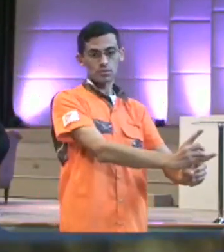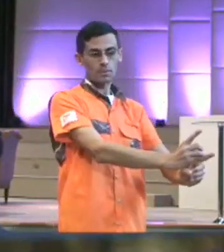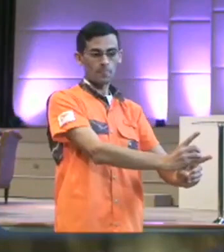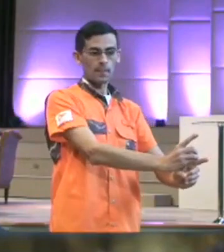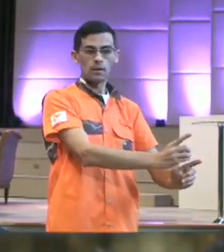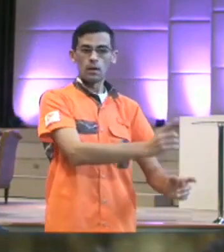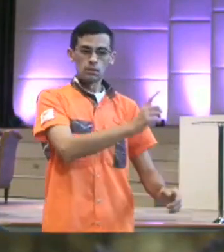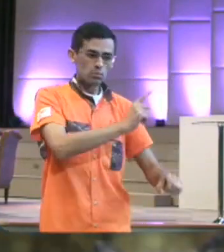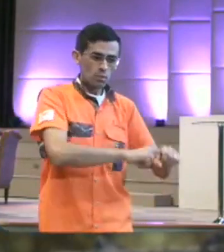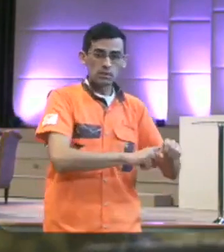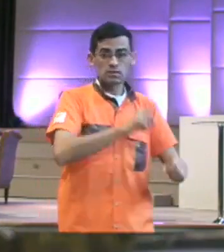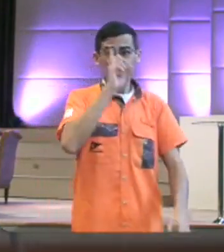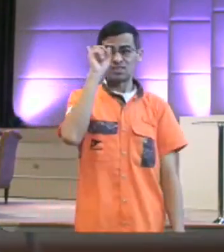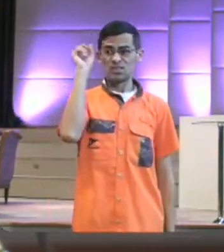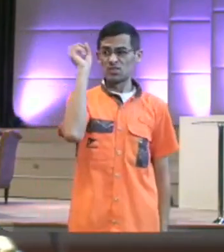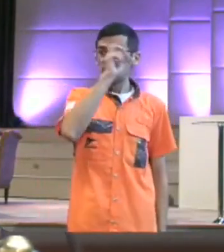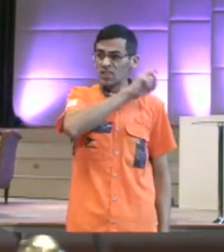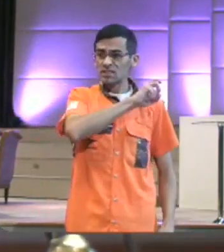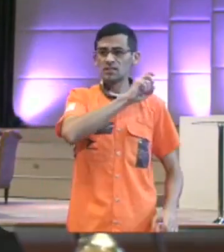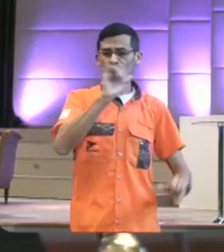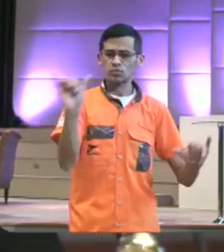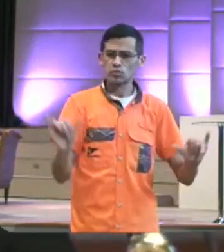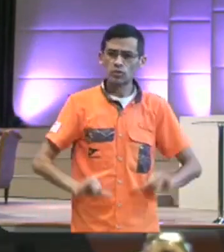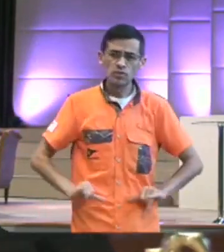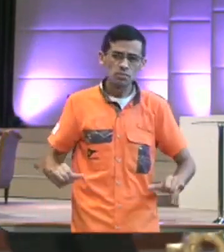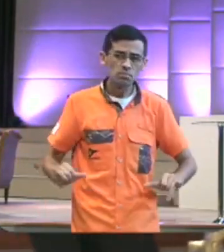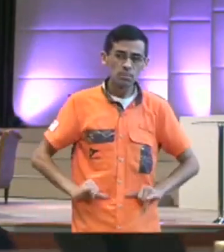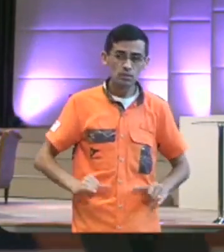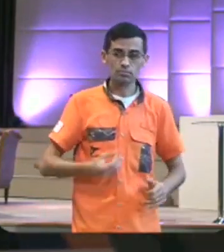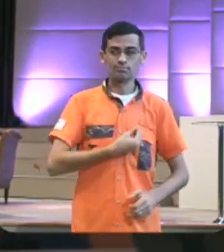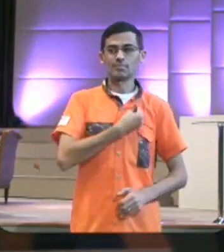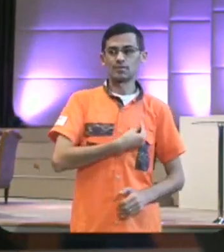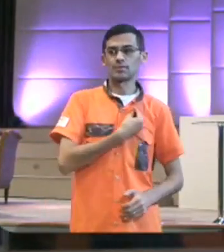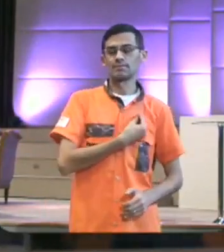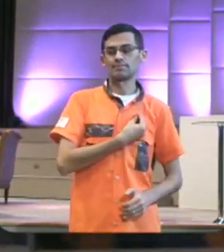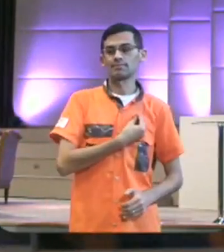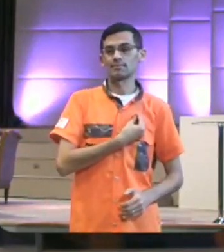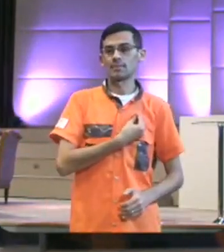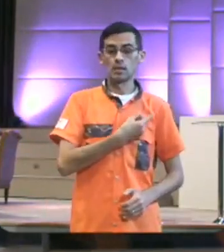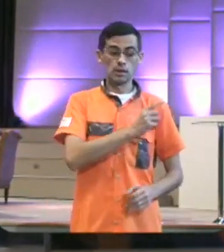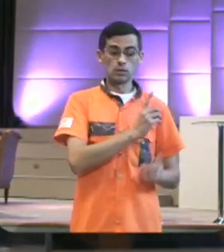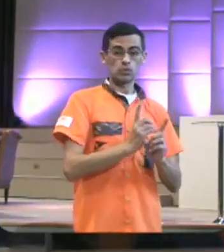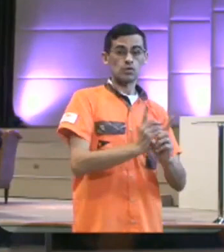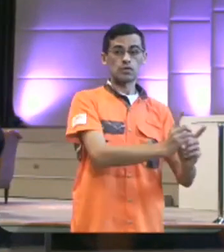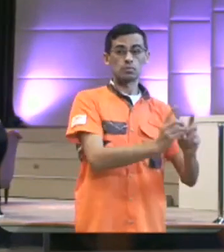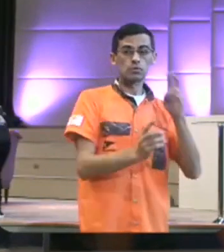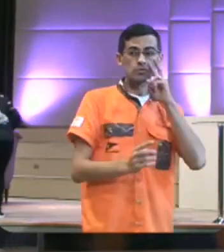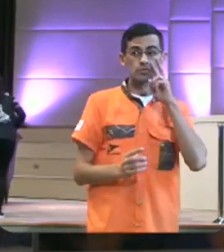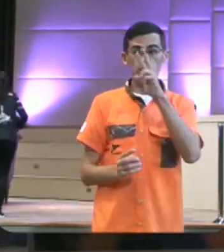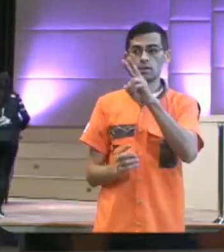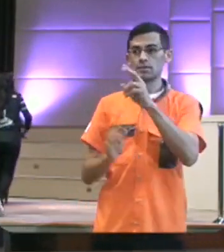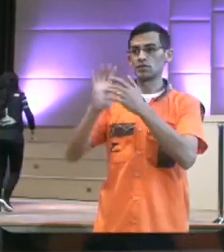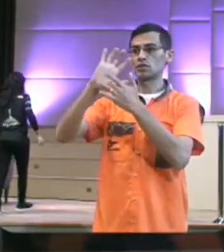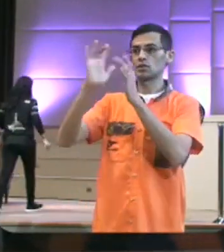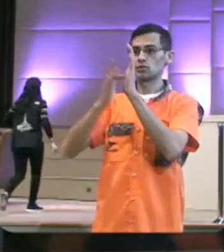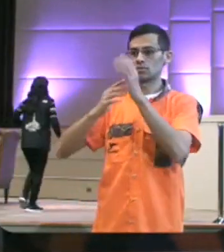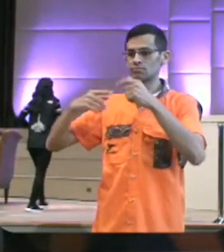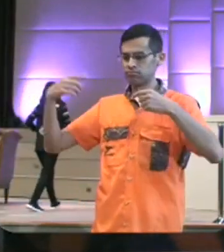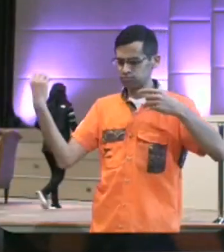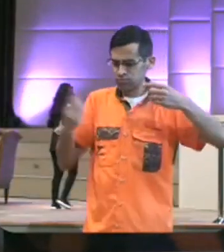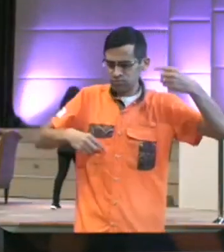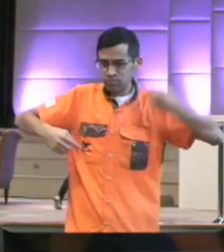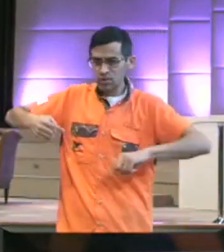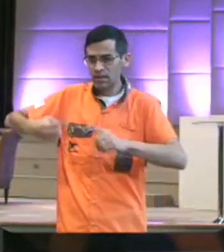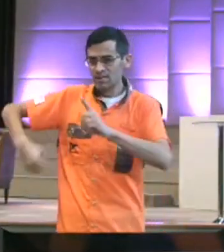iam enfrentar um dos momentos mais difíceis da sua história. Eles iam ver Jesus